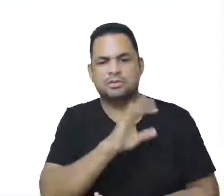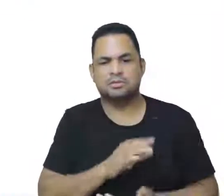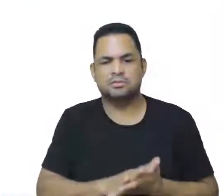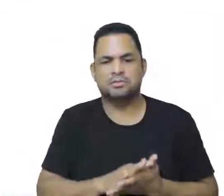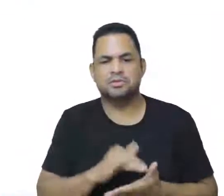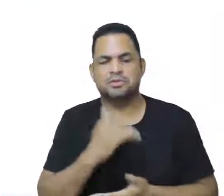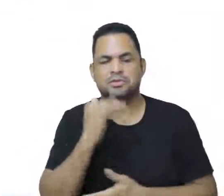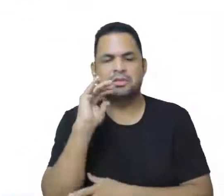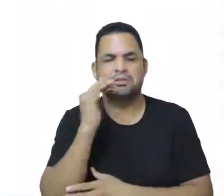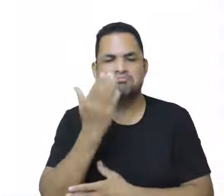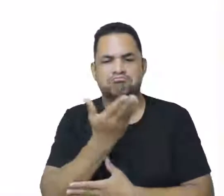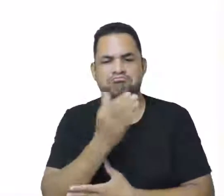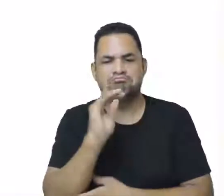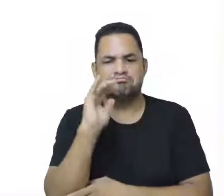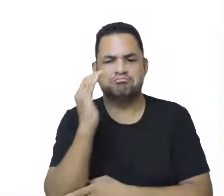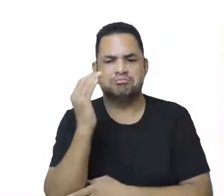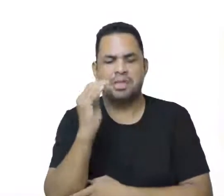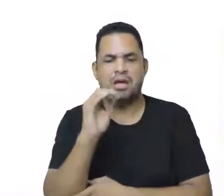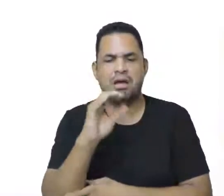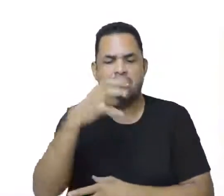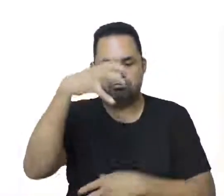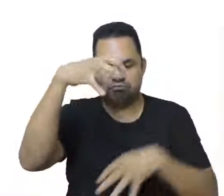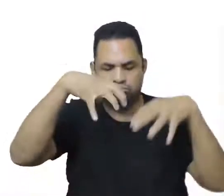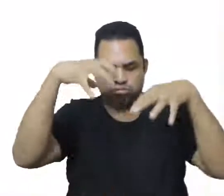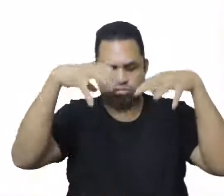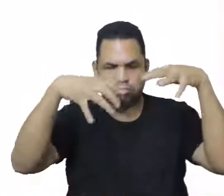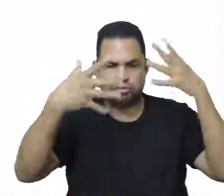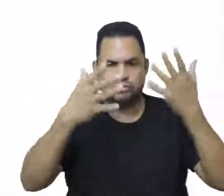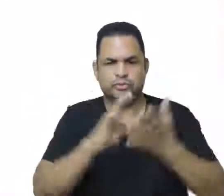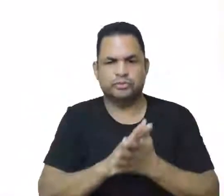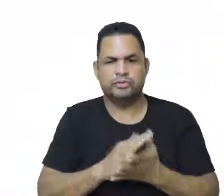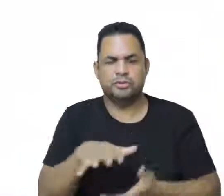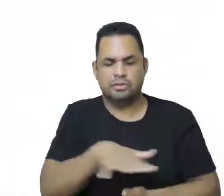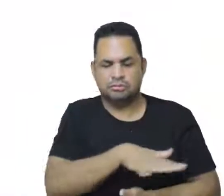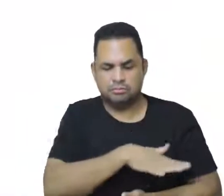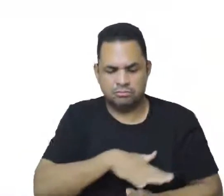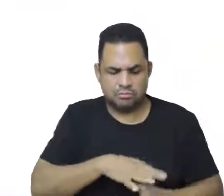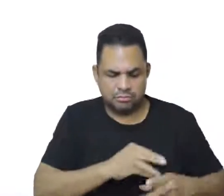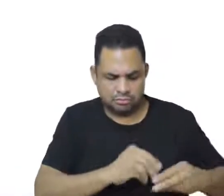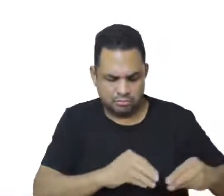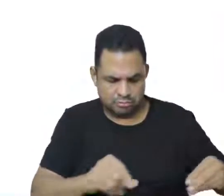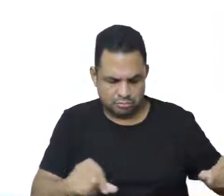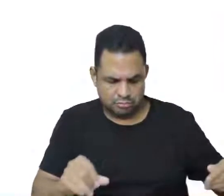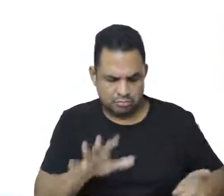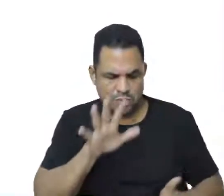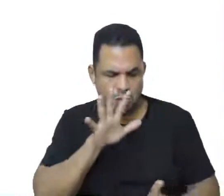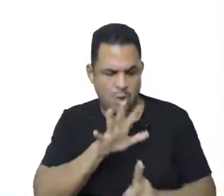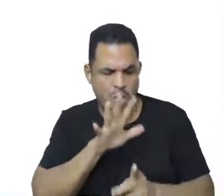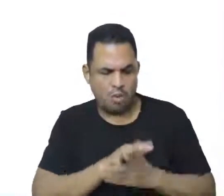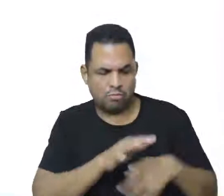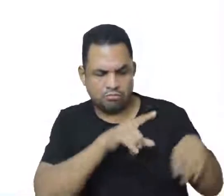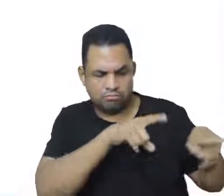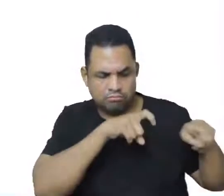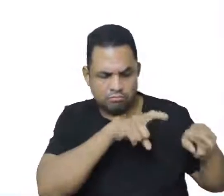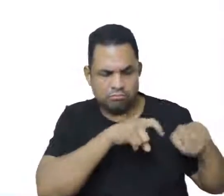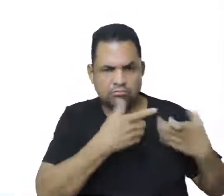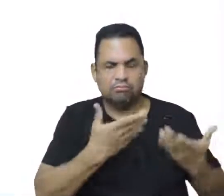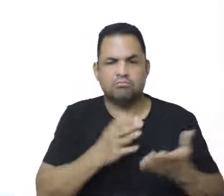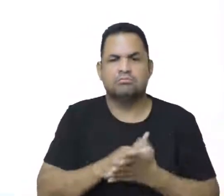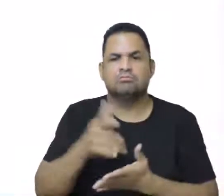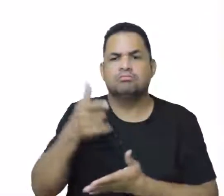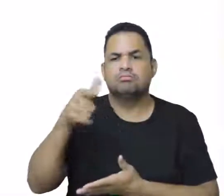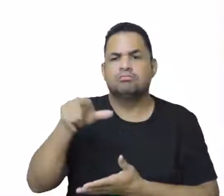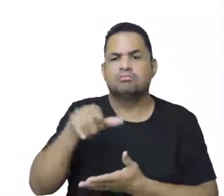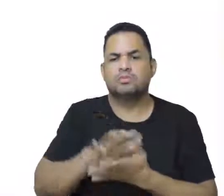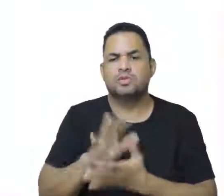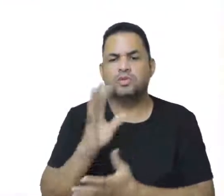destruição. Essa chuva, ao ser precipitada na superfície terrestre, afeta lavouras e outras formas